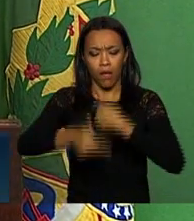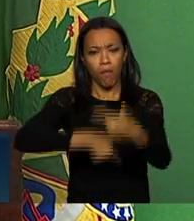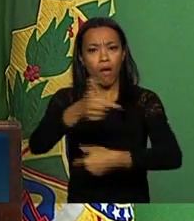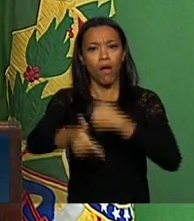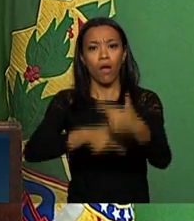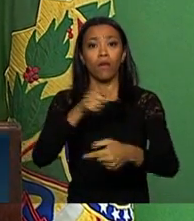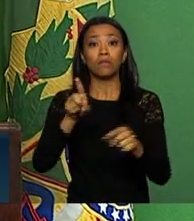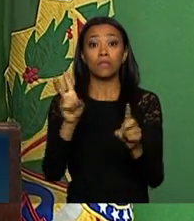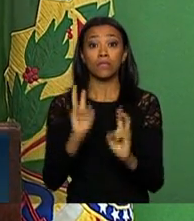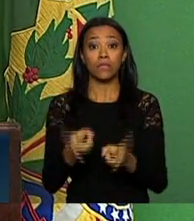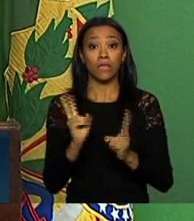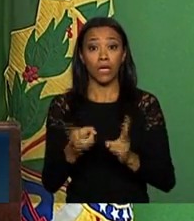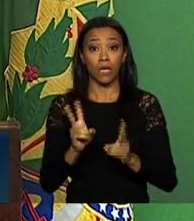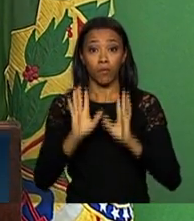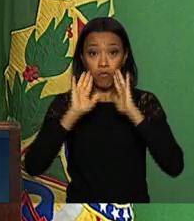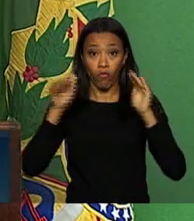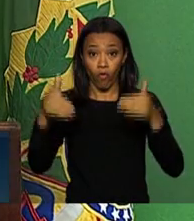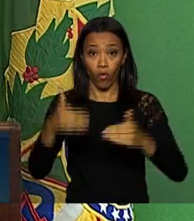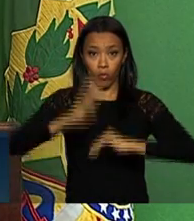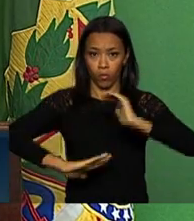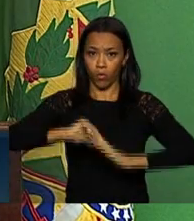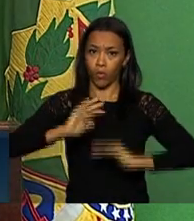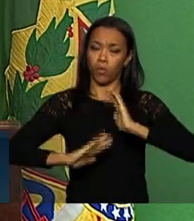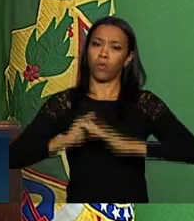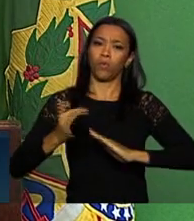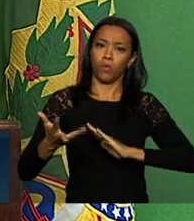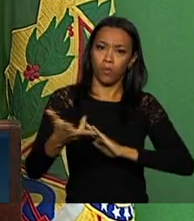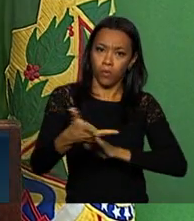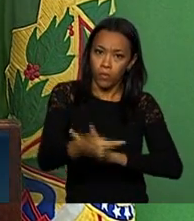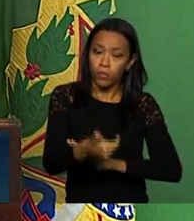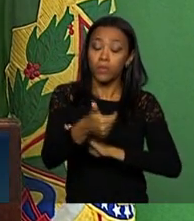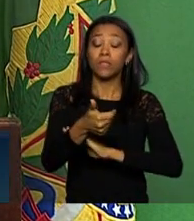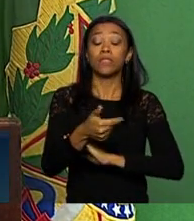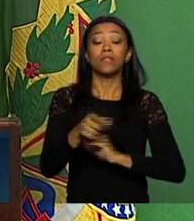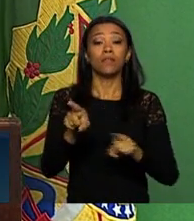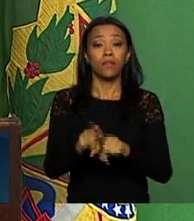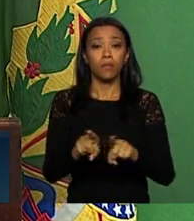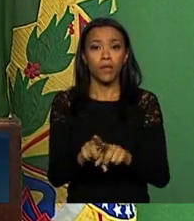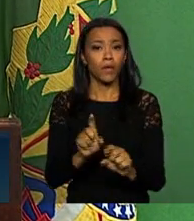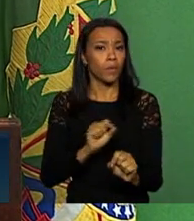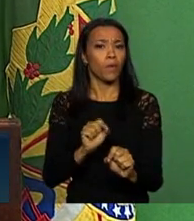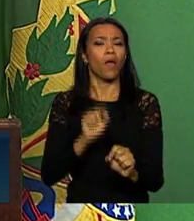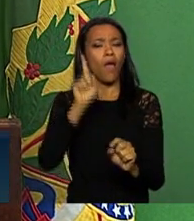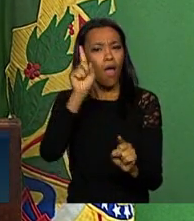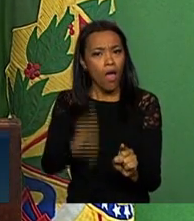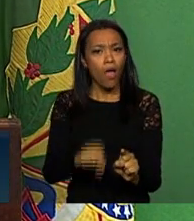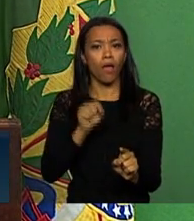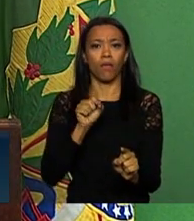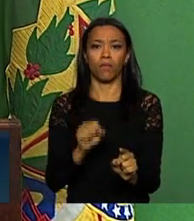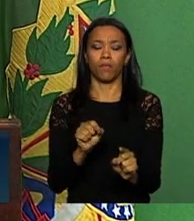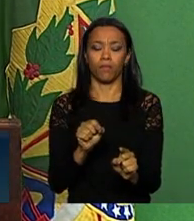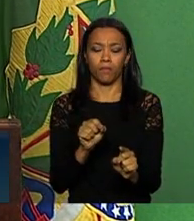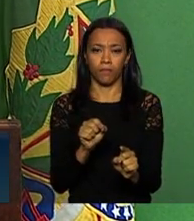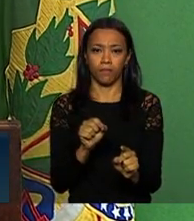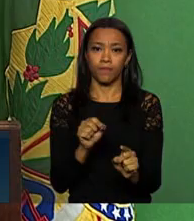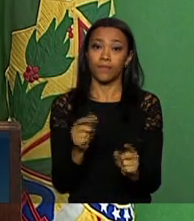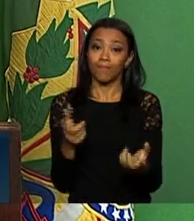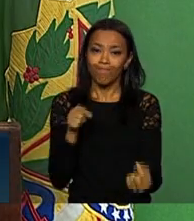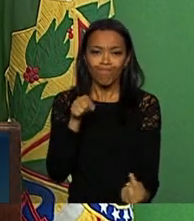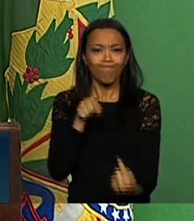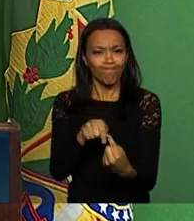no profissionalismo na meritocracia E extremamente adequados ao